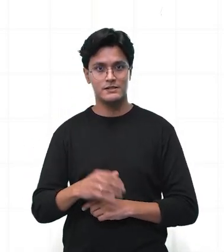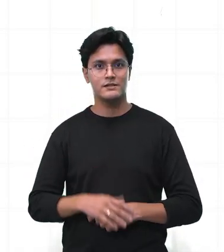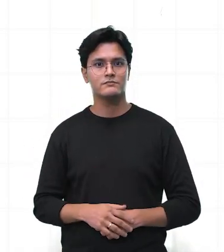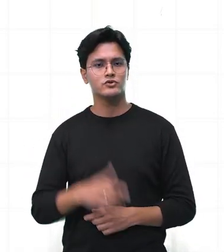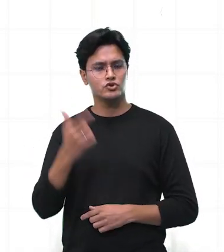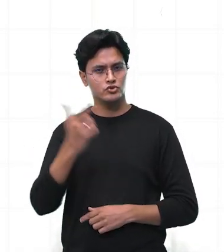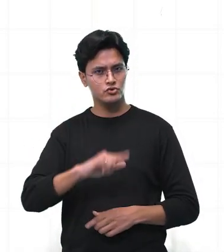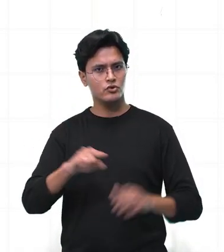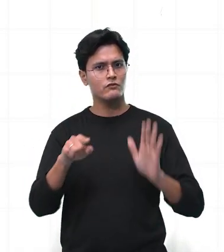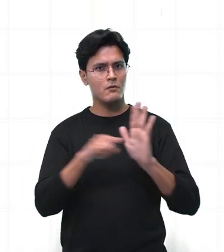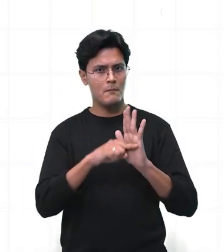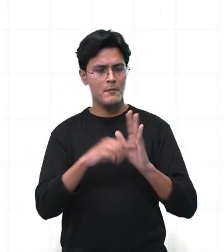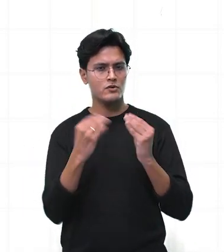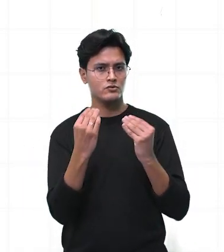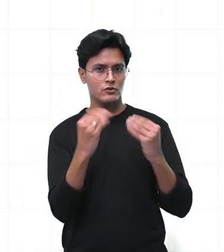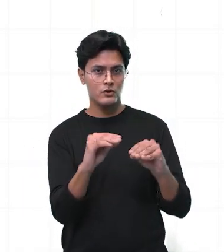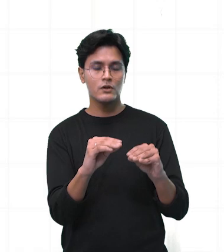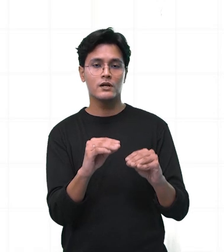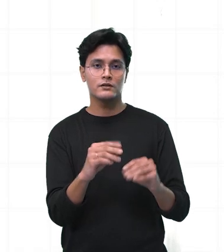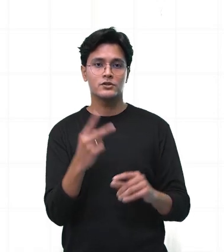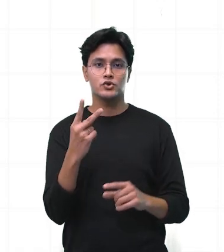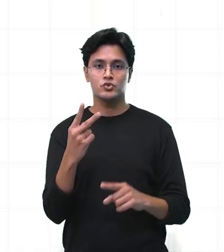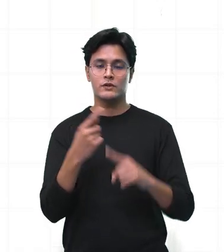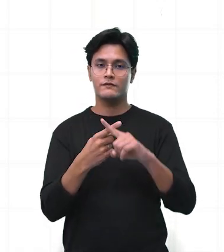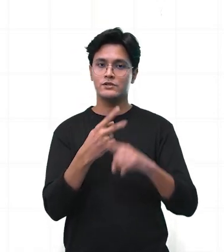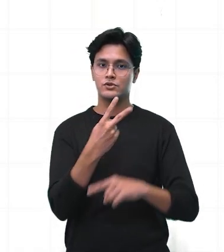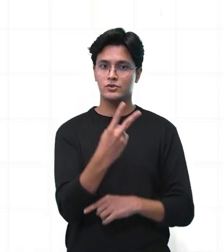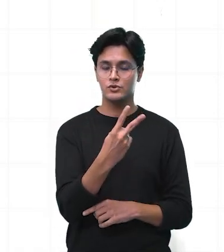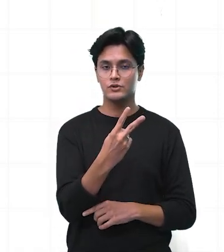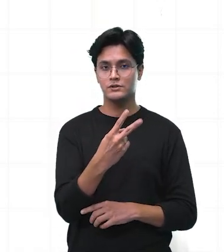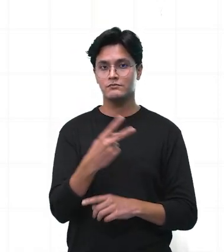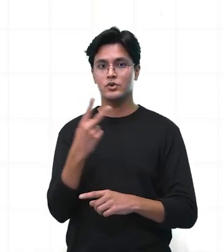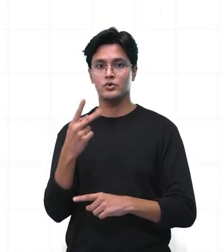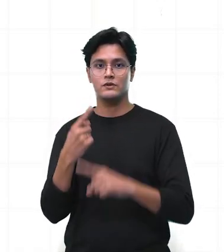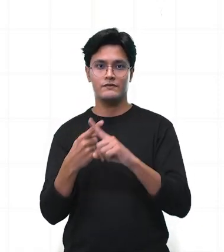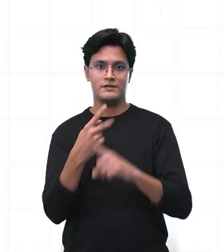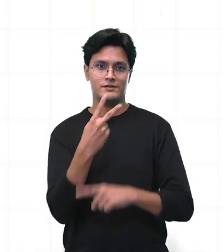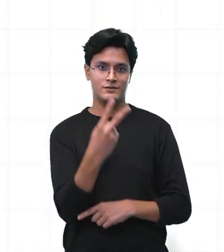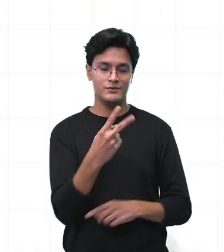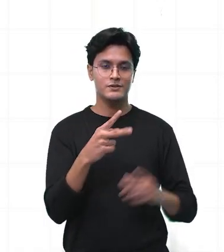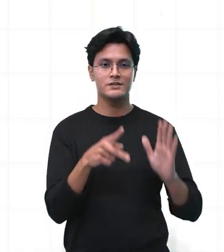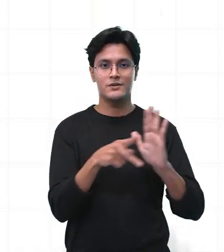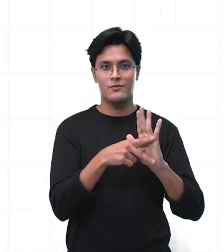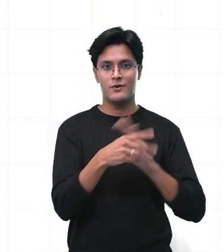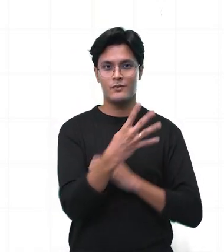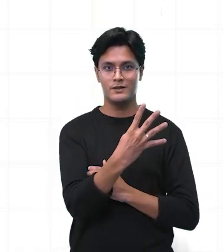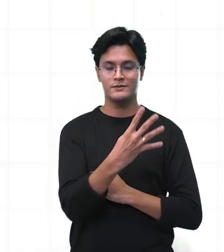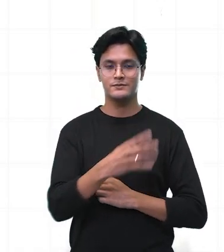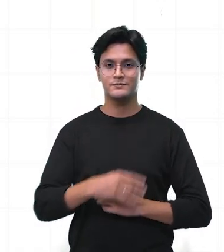e a gente vai fazer 2 vezes 2. 2 vezes 2 é igual a 4.